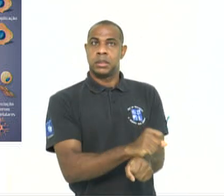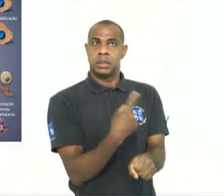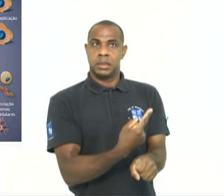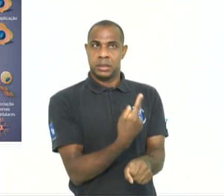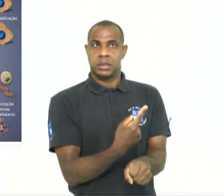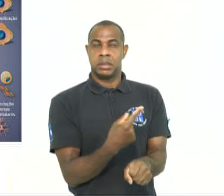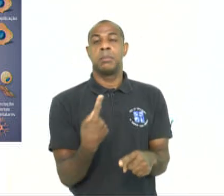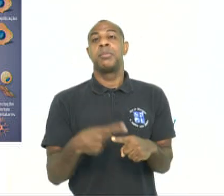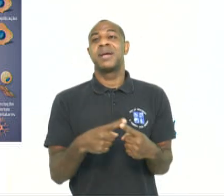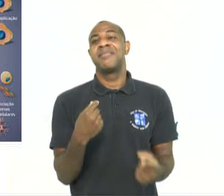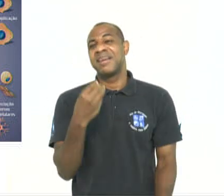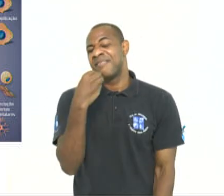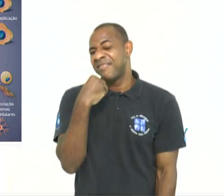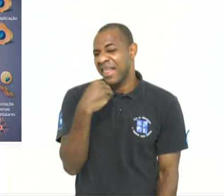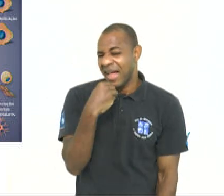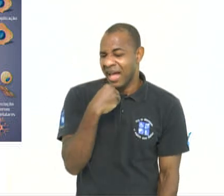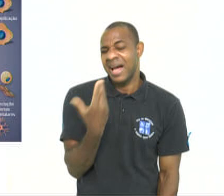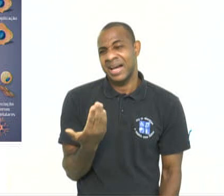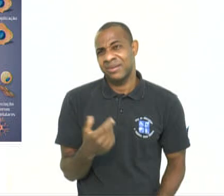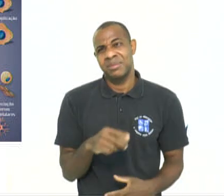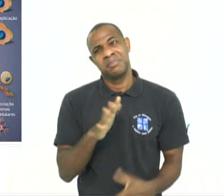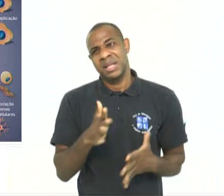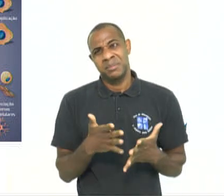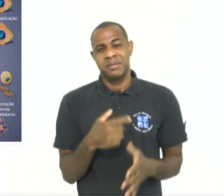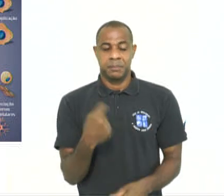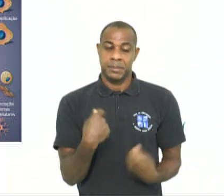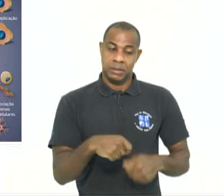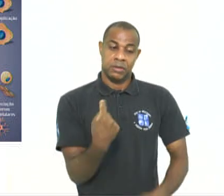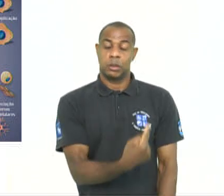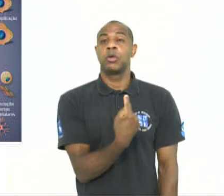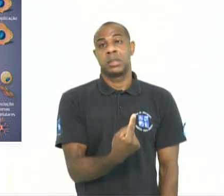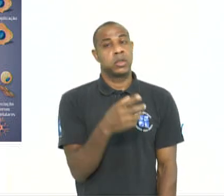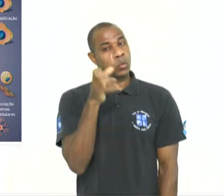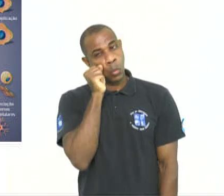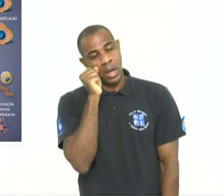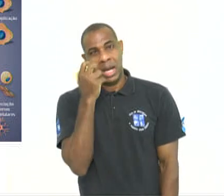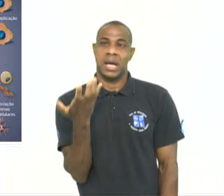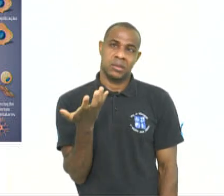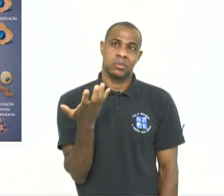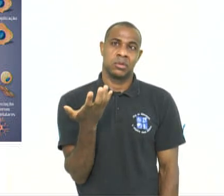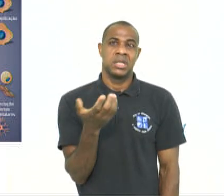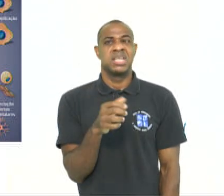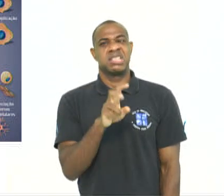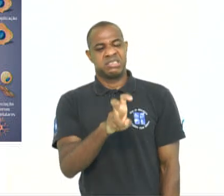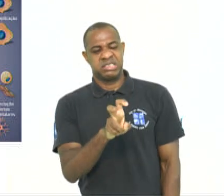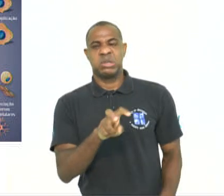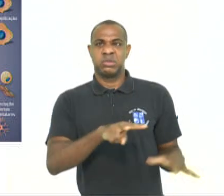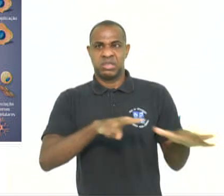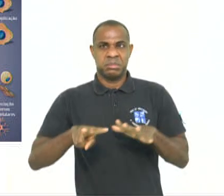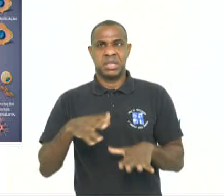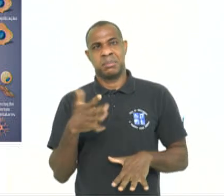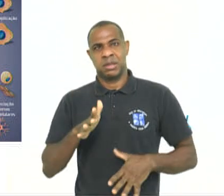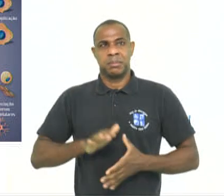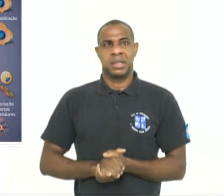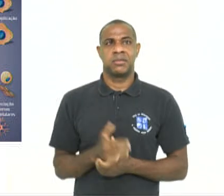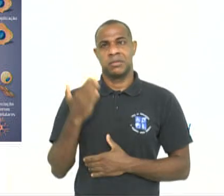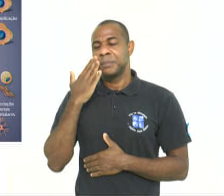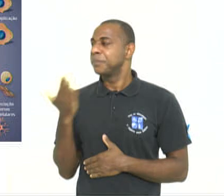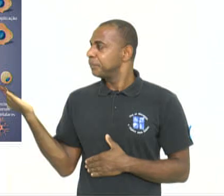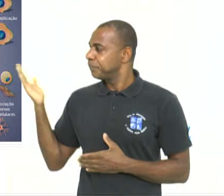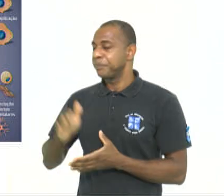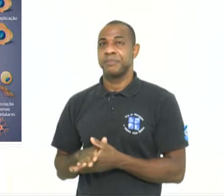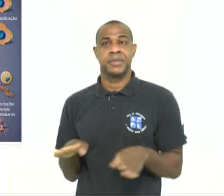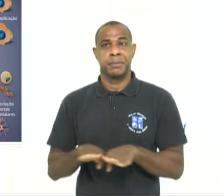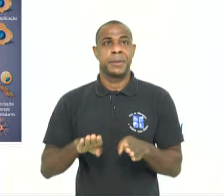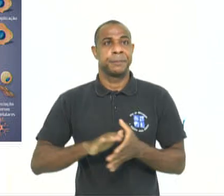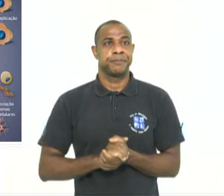baixa, por cerca de 4 a 5 semanas. Beleza? Ele vai ficar muito fragilizado, uma vez que a sua imunidade está bastante baixa, como eu falei